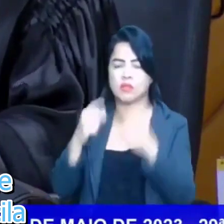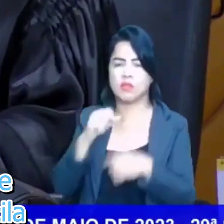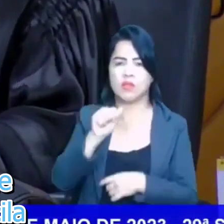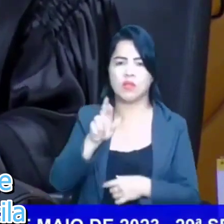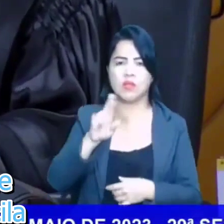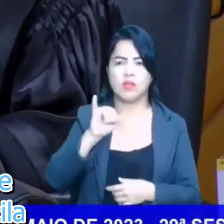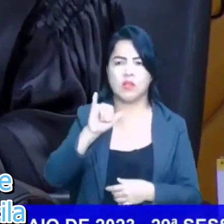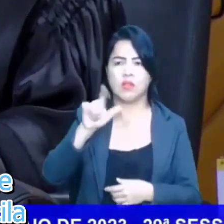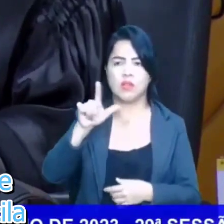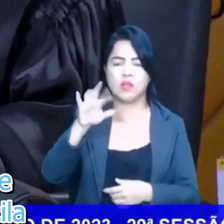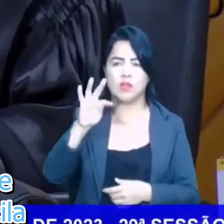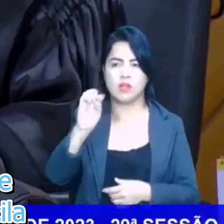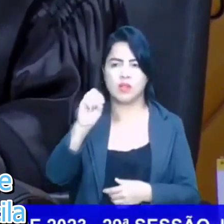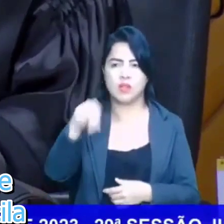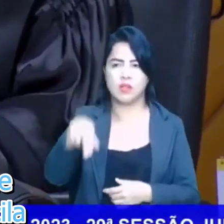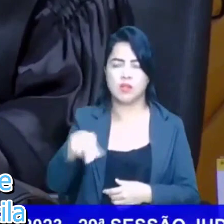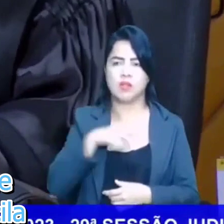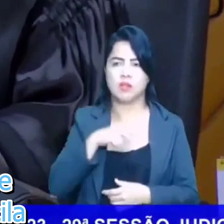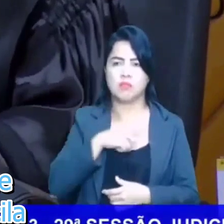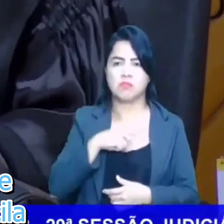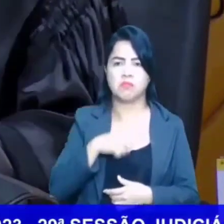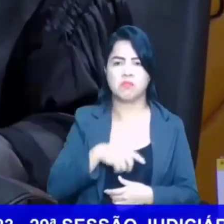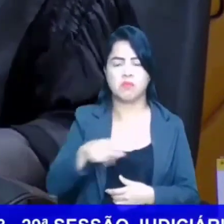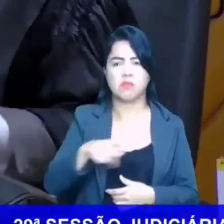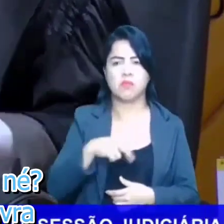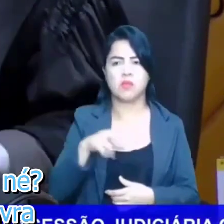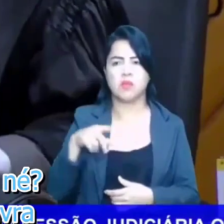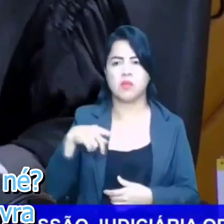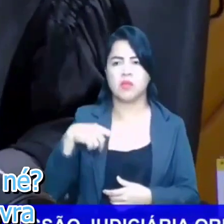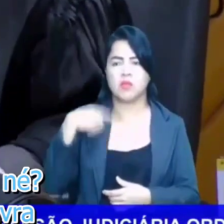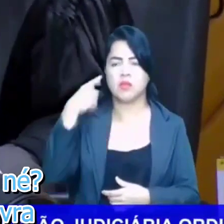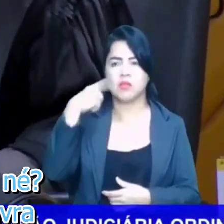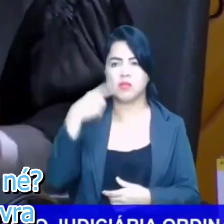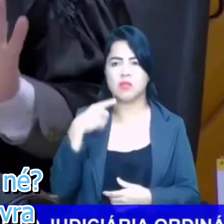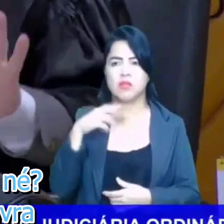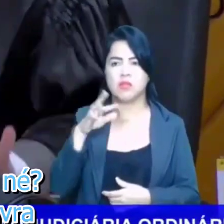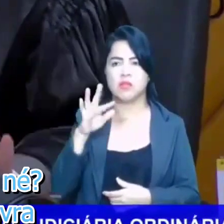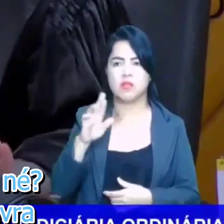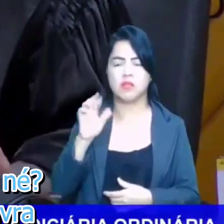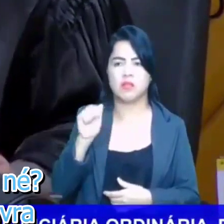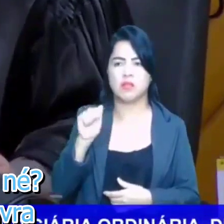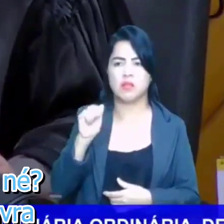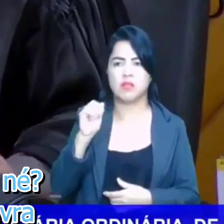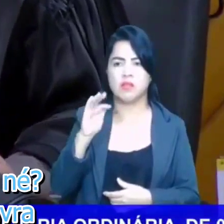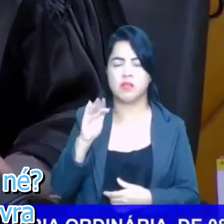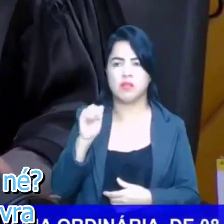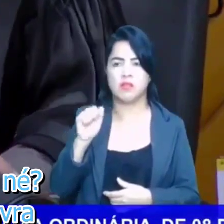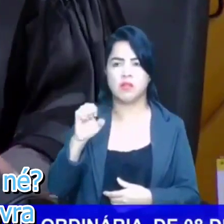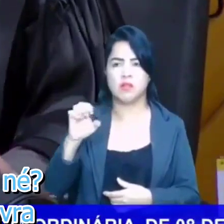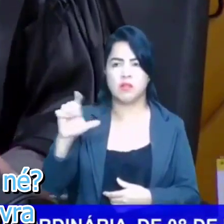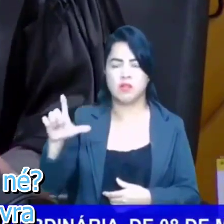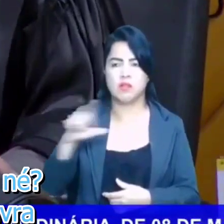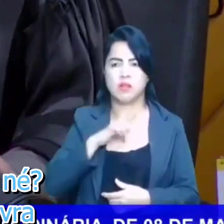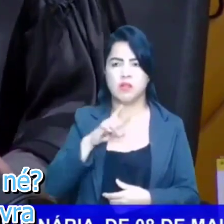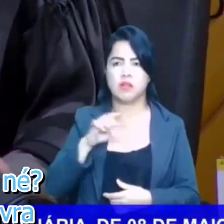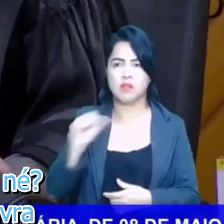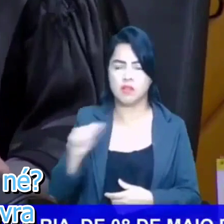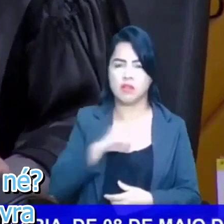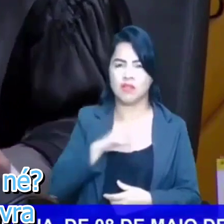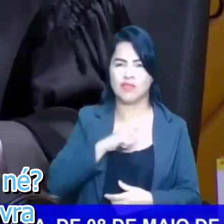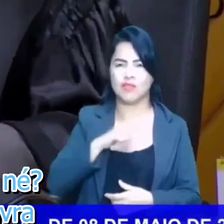Santos, pelo que eu estou vendo na planilha. Doutora Rafaela Priscila Borges Jara fará sustentação oral no item 9 da pauta,